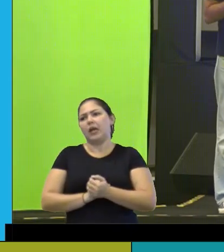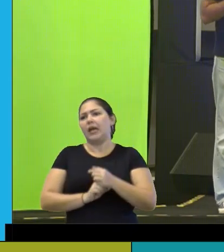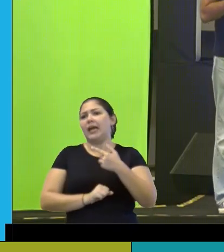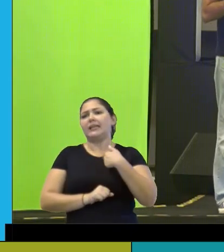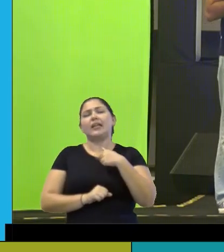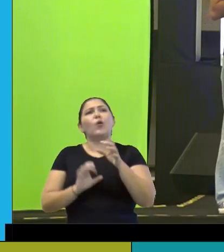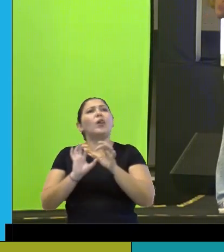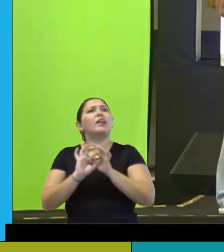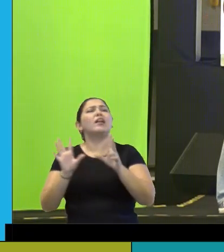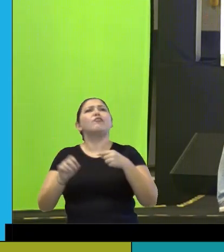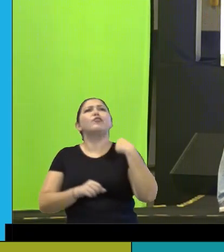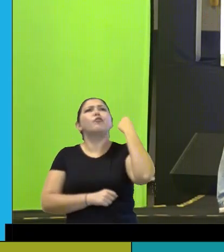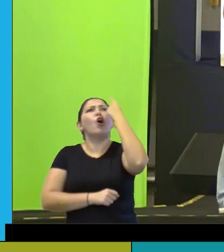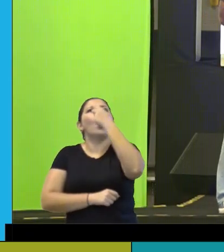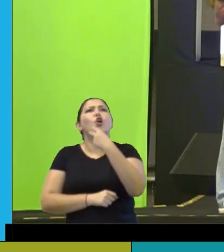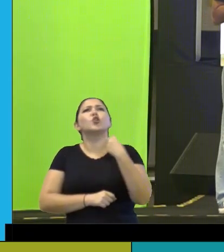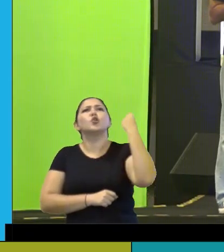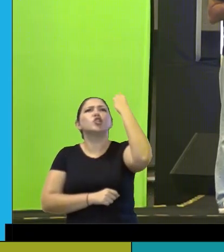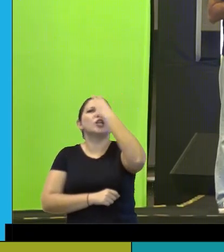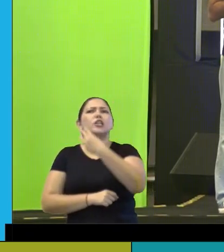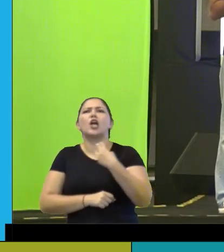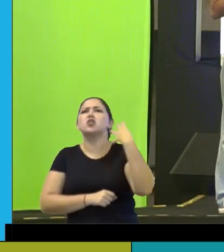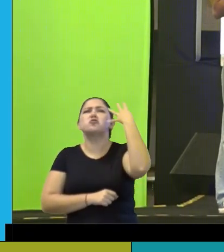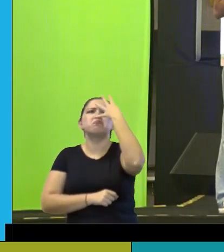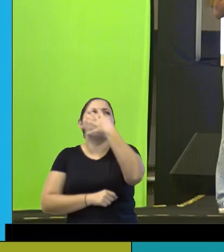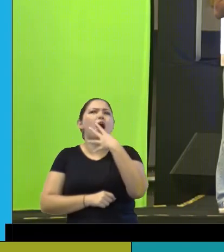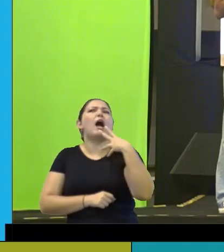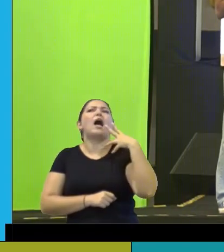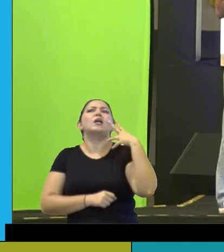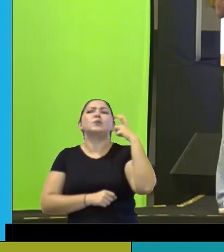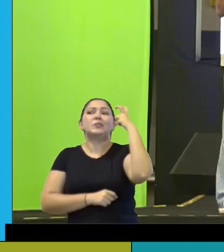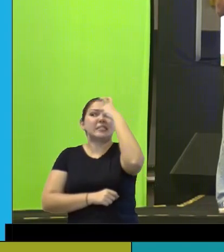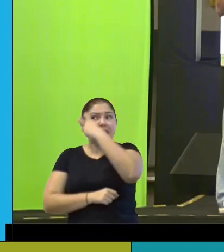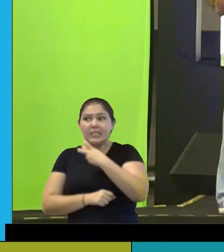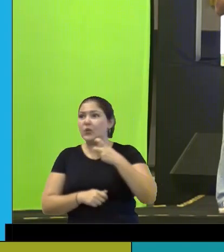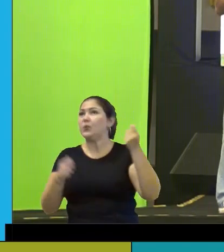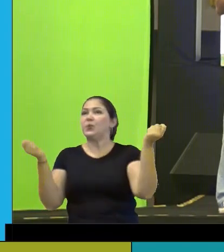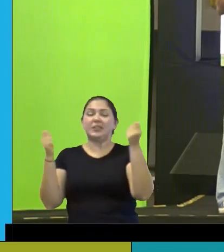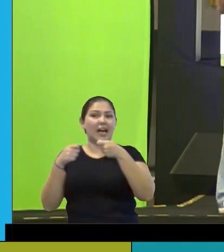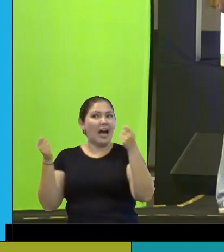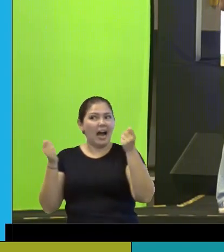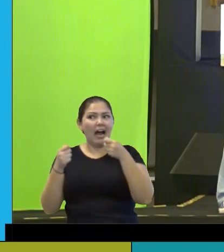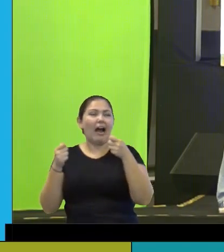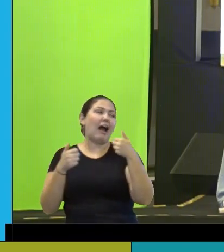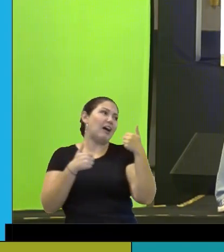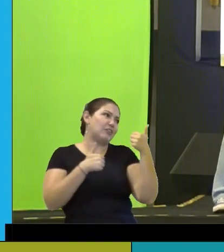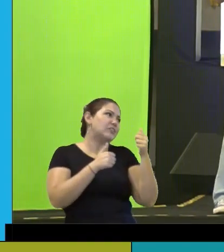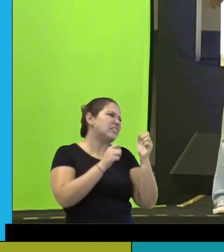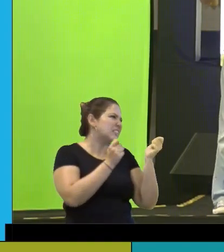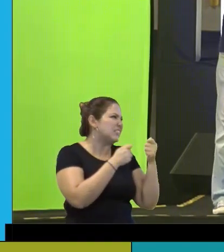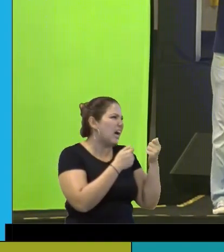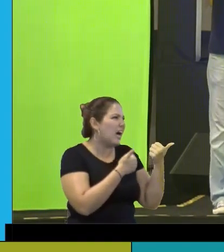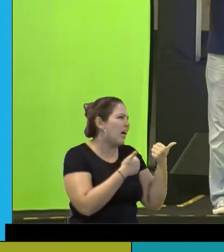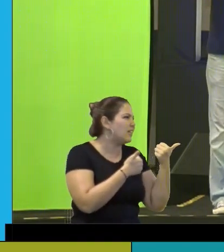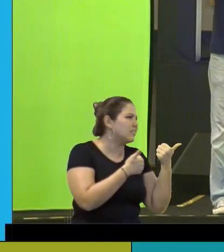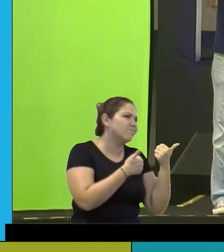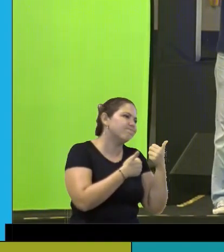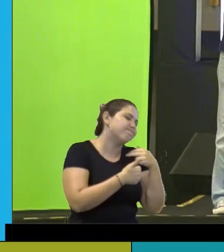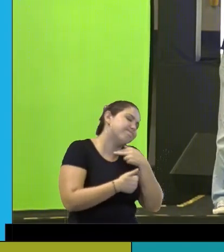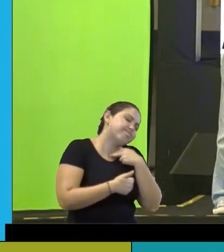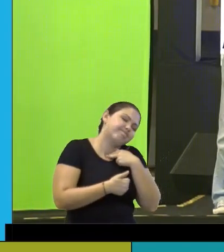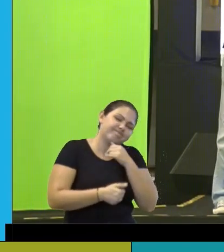horas falando aqui à vontade. Posso, Fábio? Posso? Oi? Poderia ficar aqui horas falando, porque